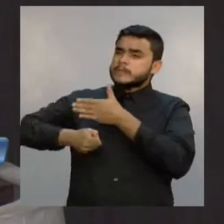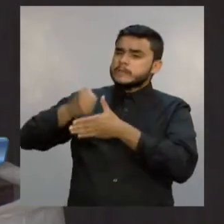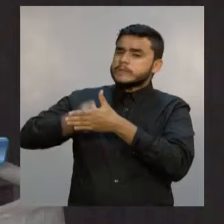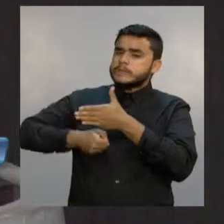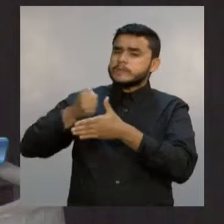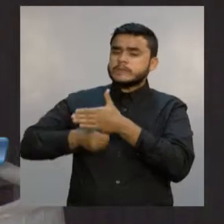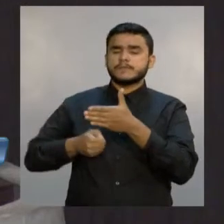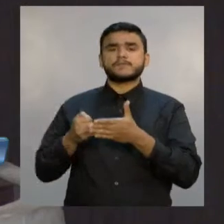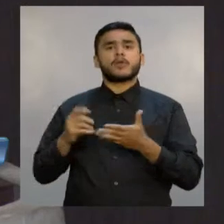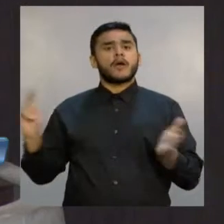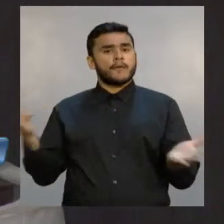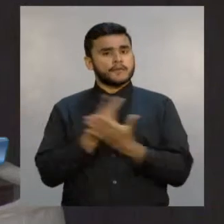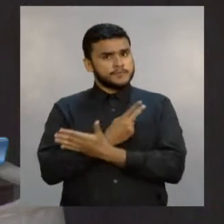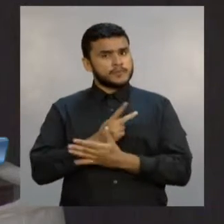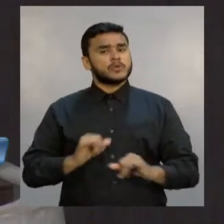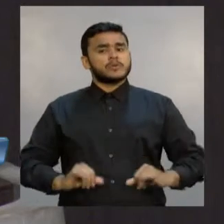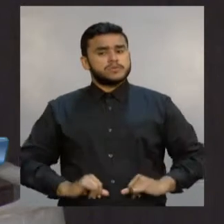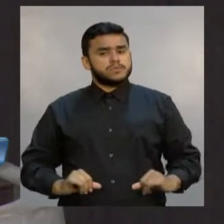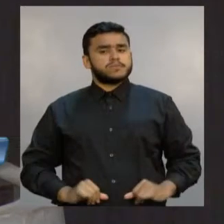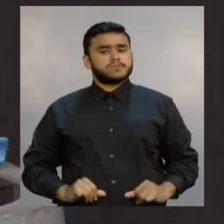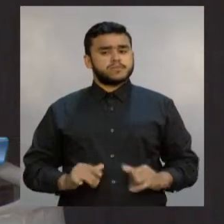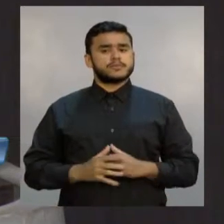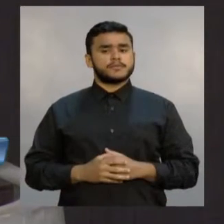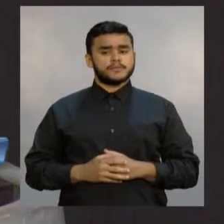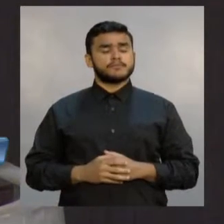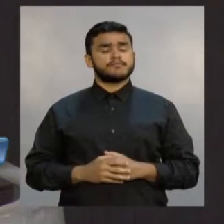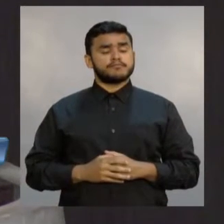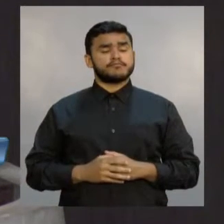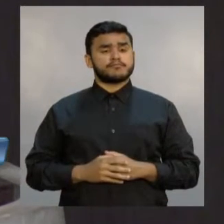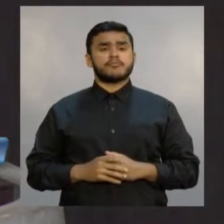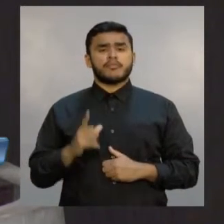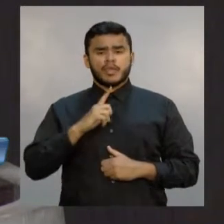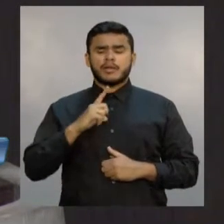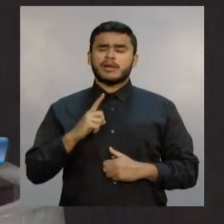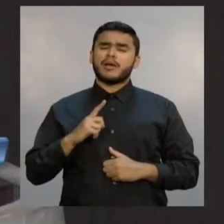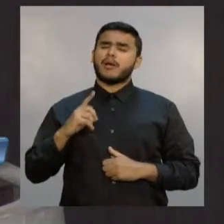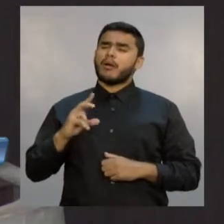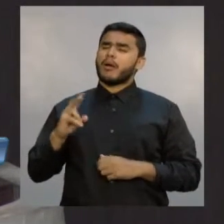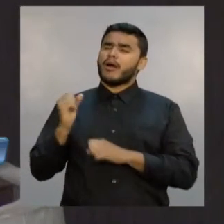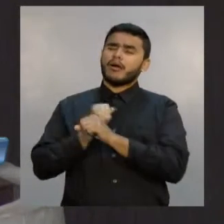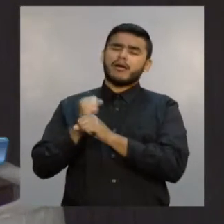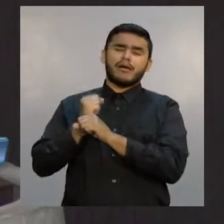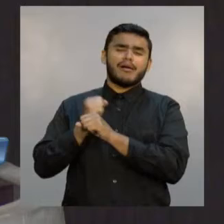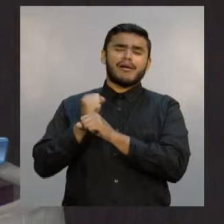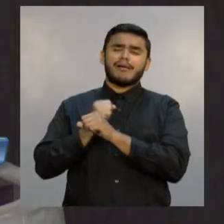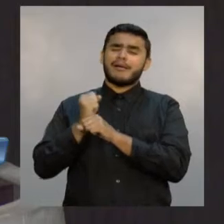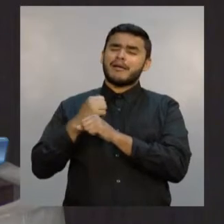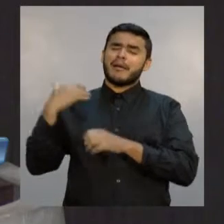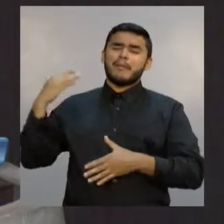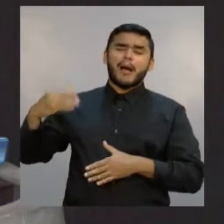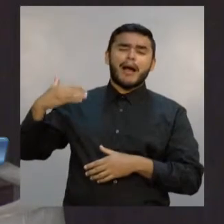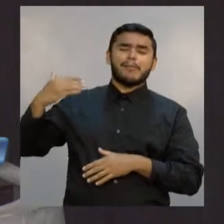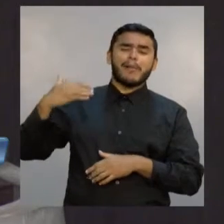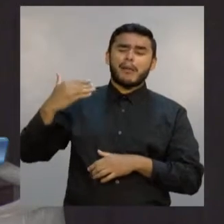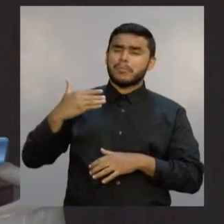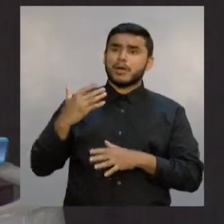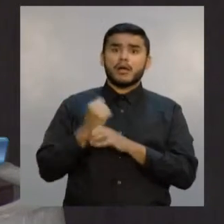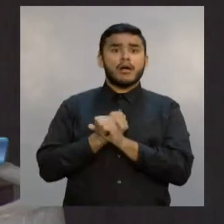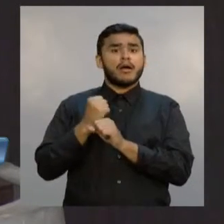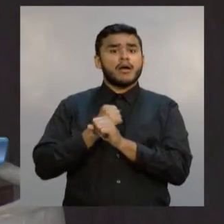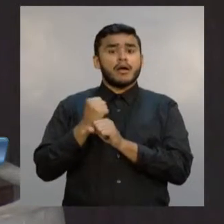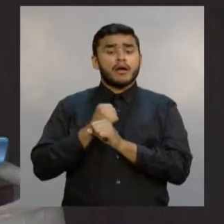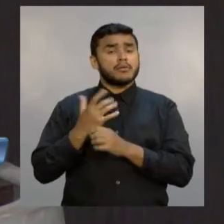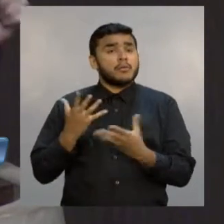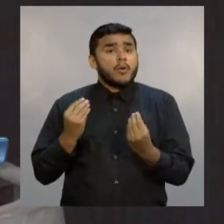a dor de terem, ao longo dos séculos, a sua liberdade